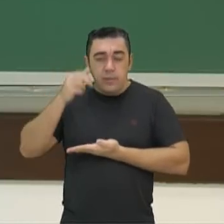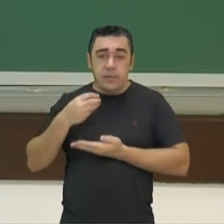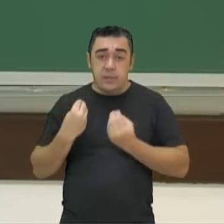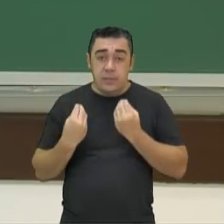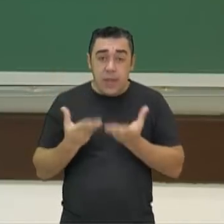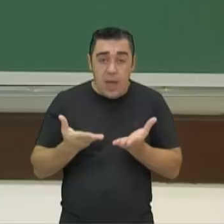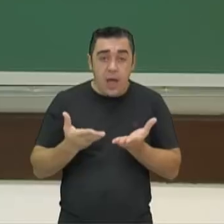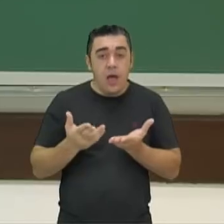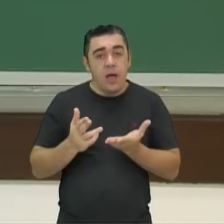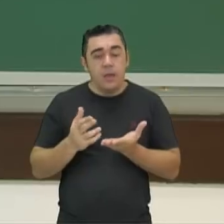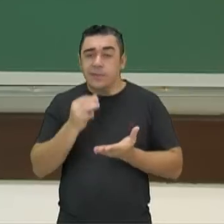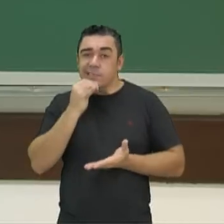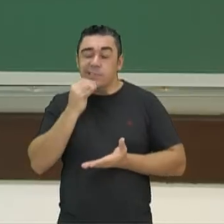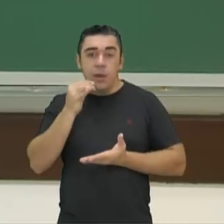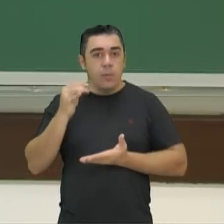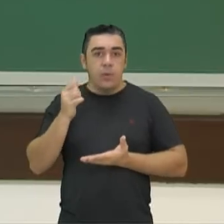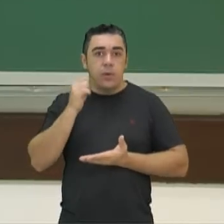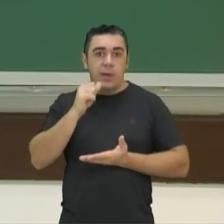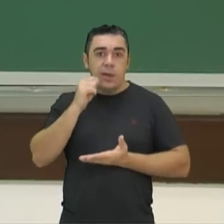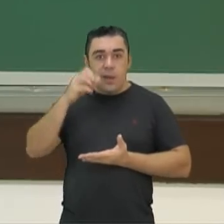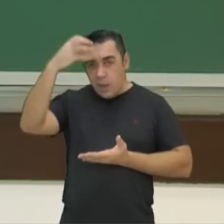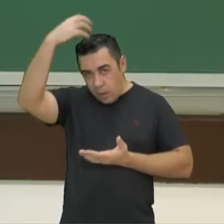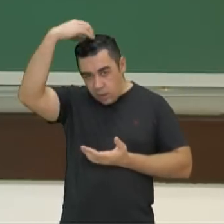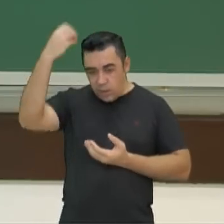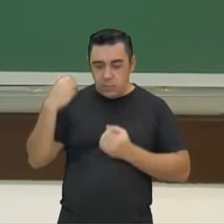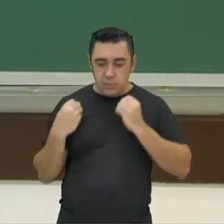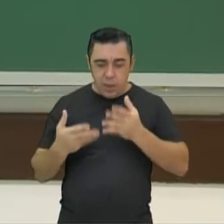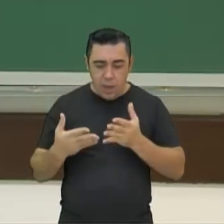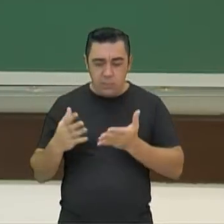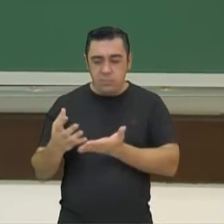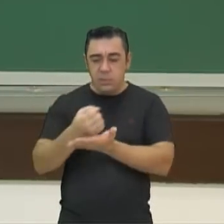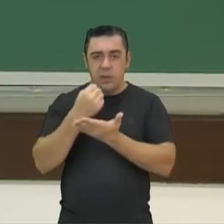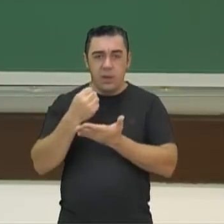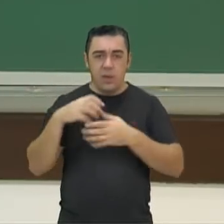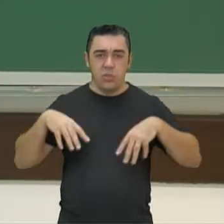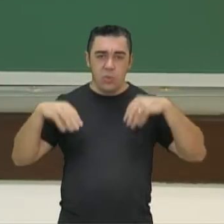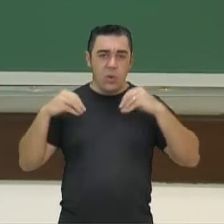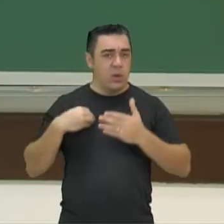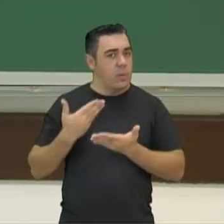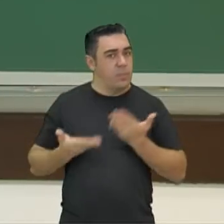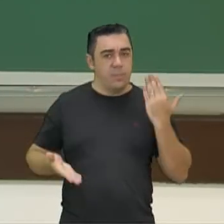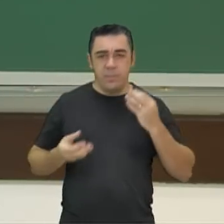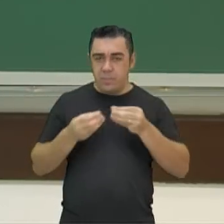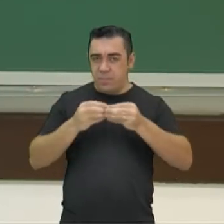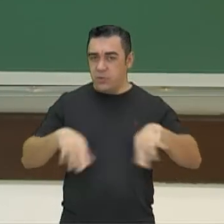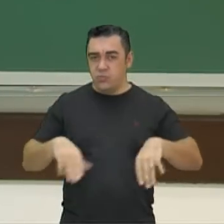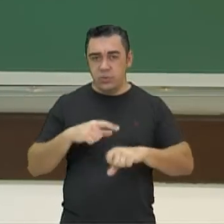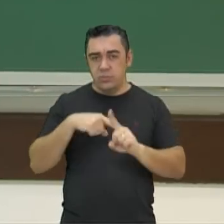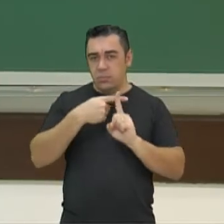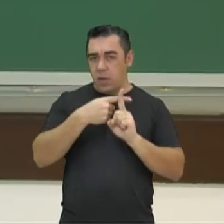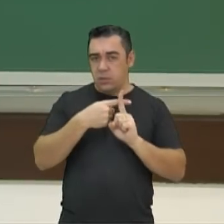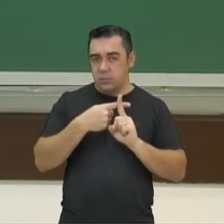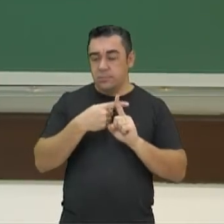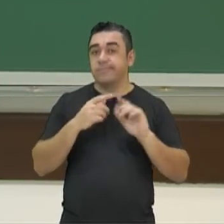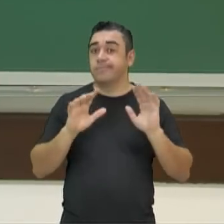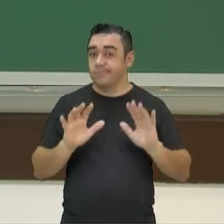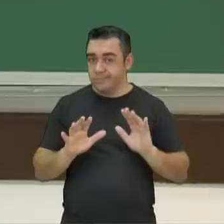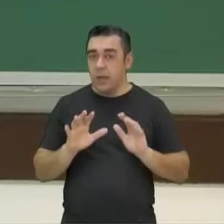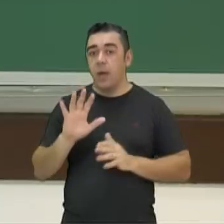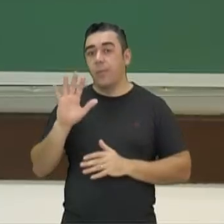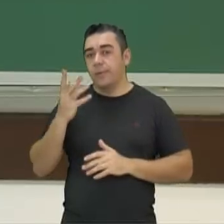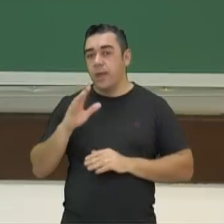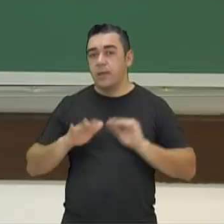sacrifica uma dama para ganhar uma torre, né, o teu prejuízo vai ser muito maior do que o do adversário. E acontece o quê?